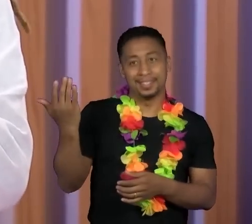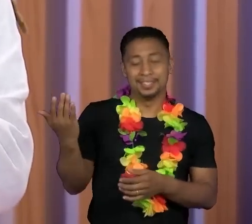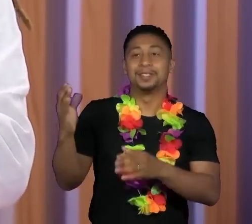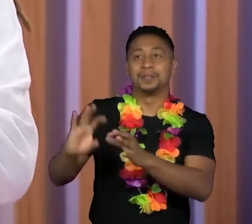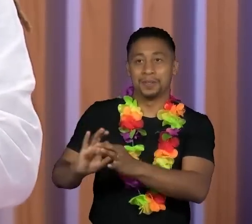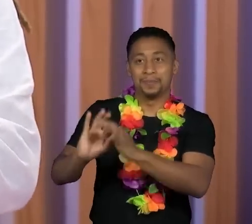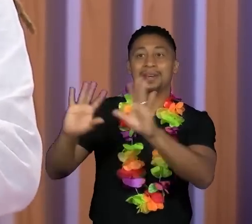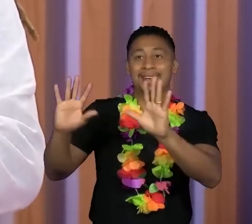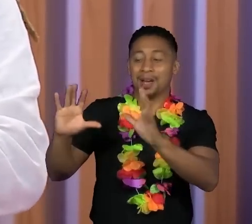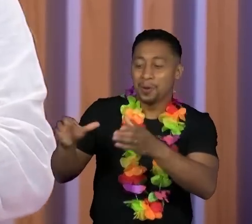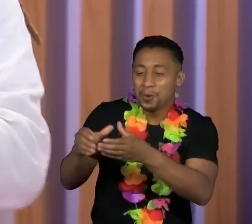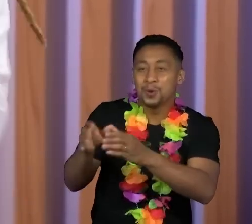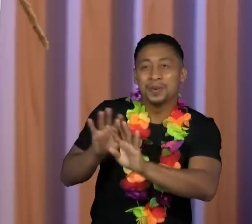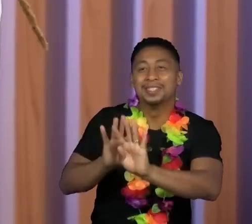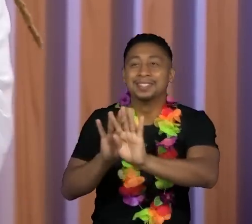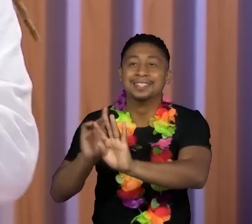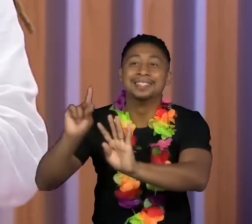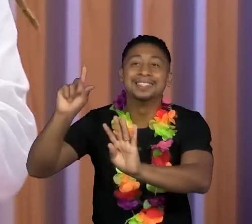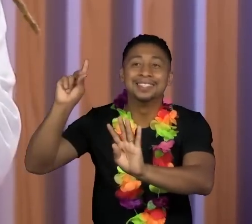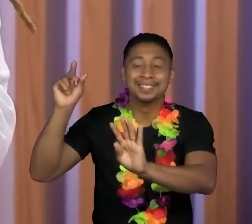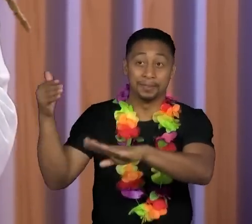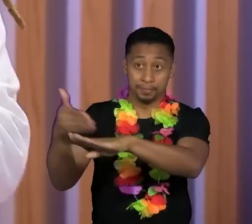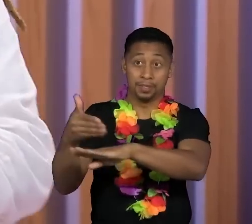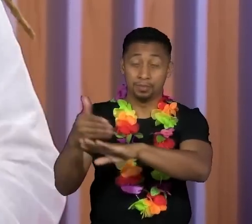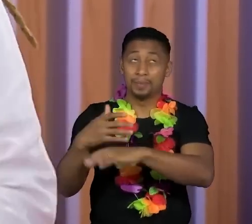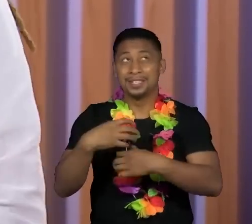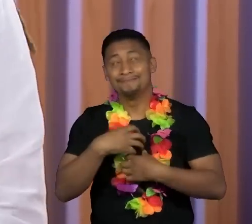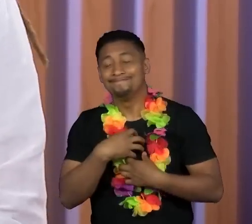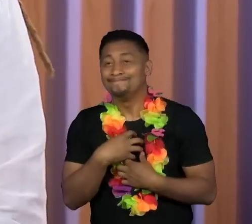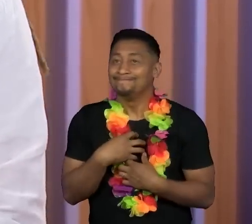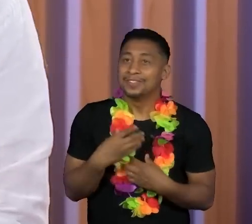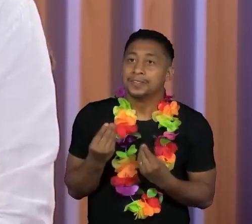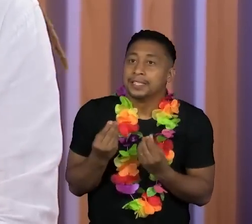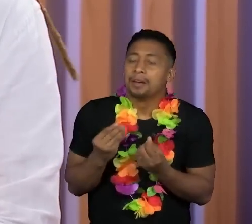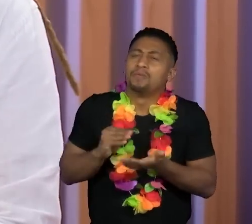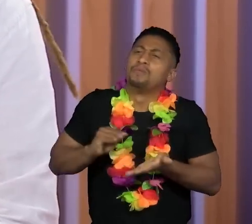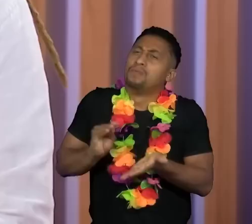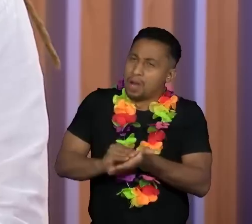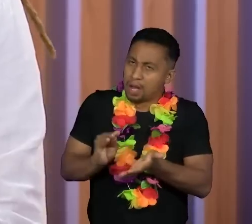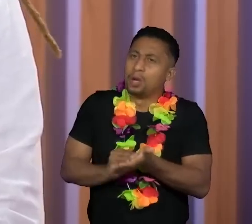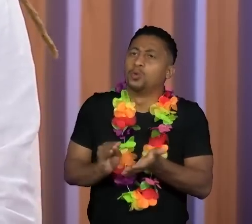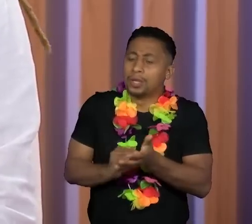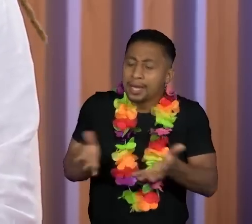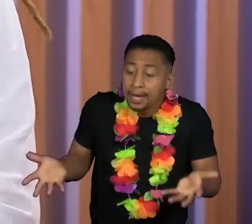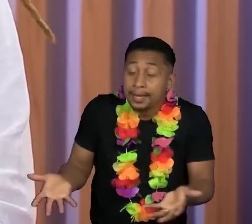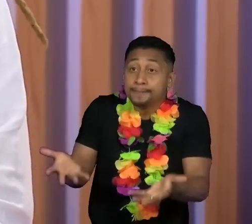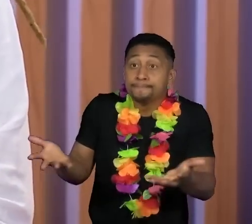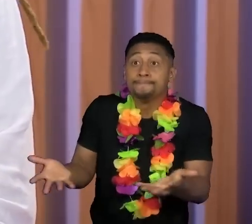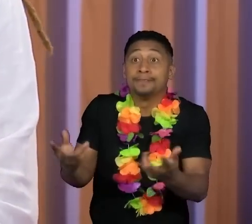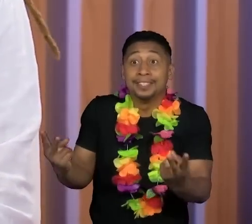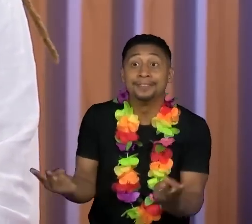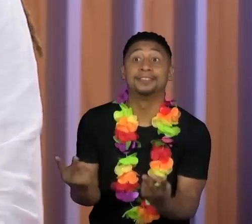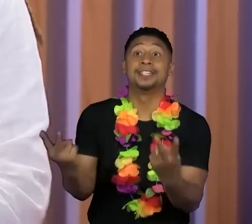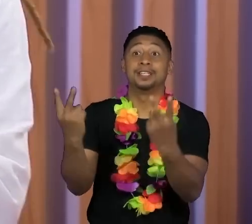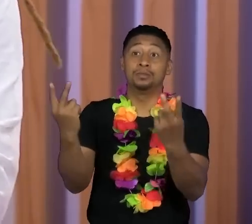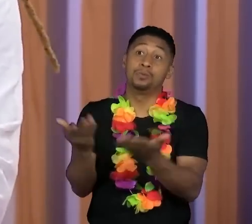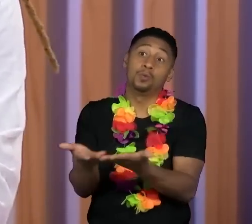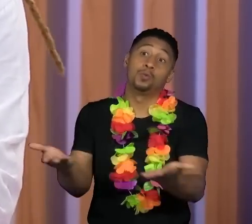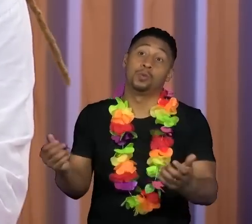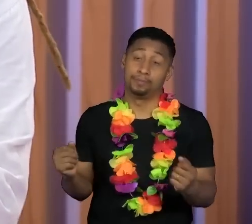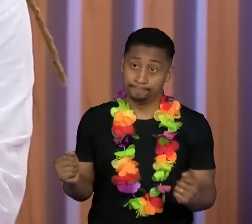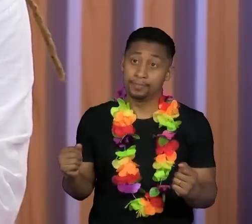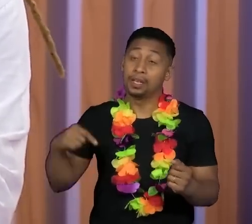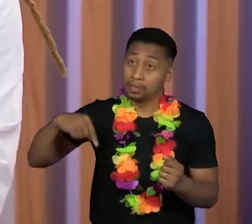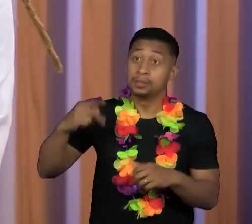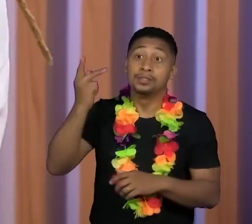enquanto sambista e mais jovem, a falta da valorização dessas pessoas, dessas figuras que tanto fizeram. A gente sofre aqui em